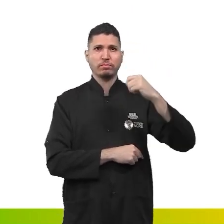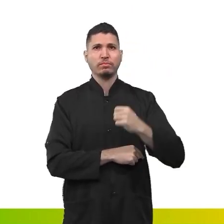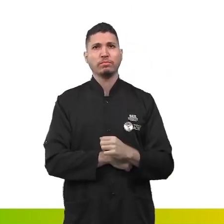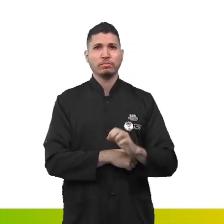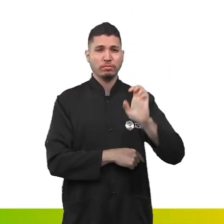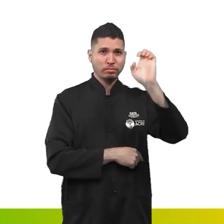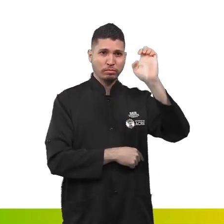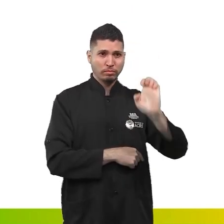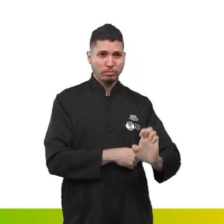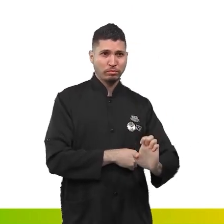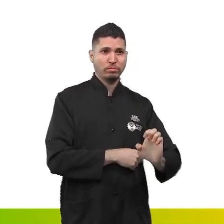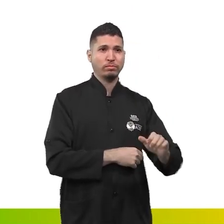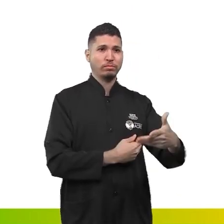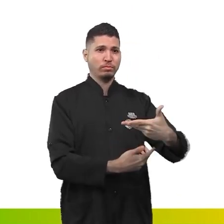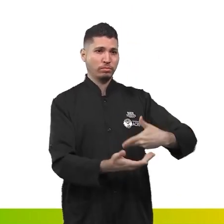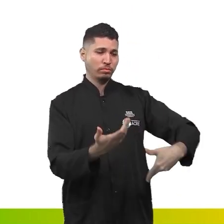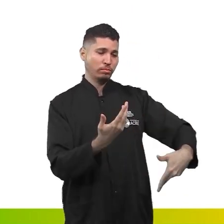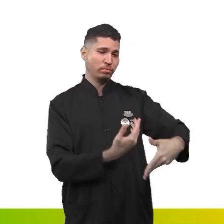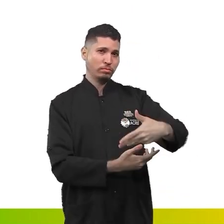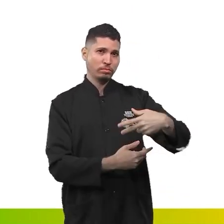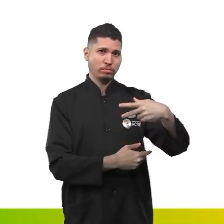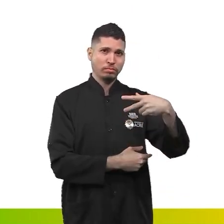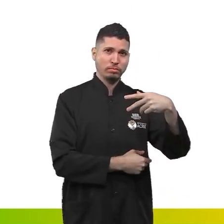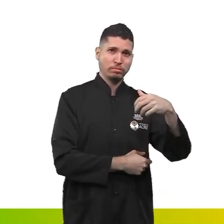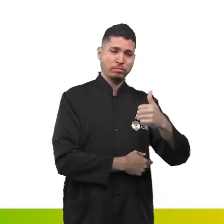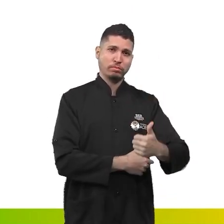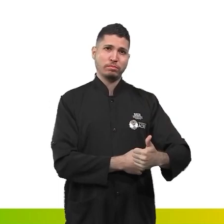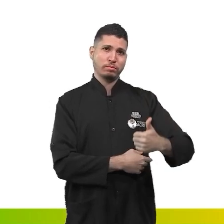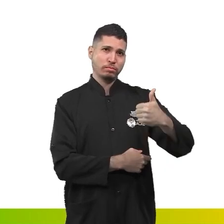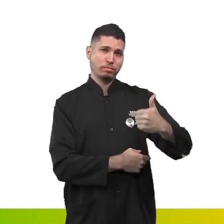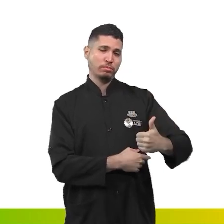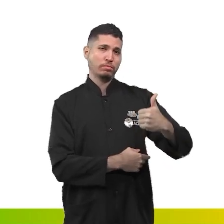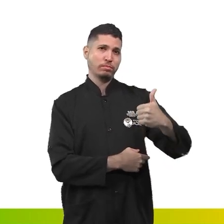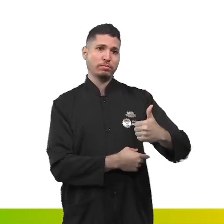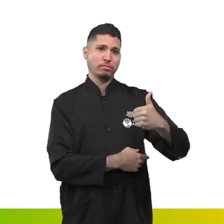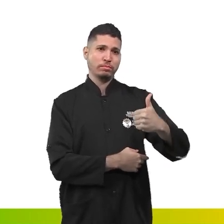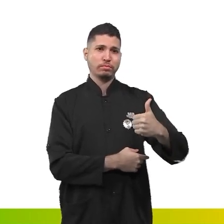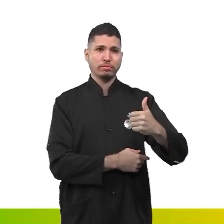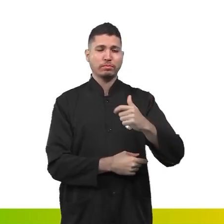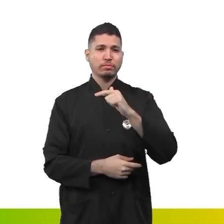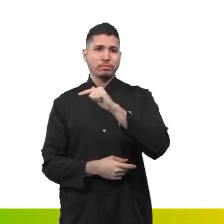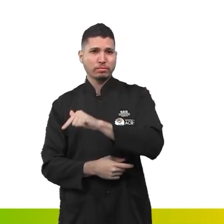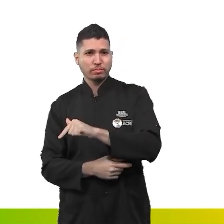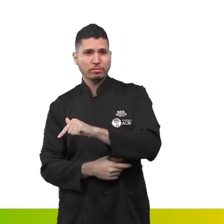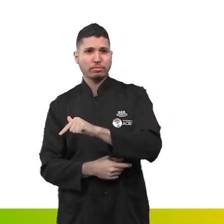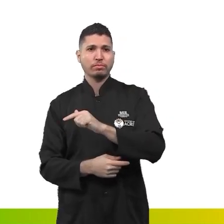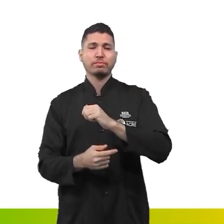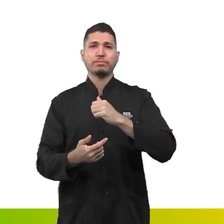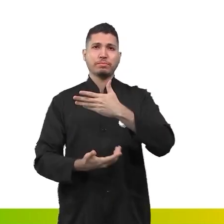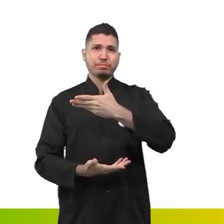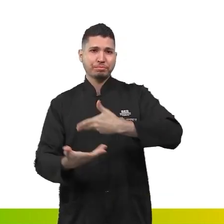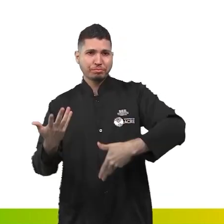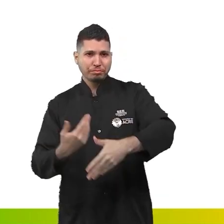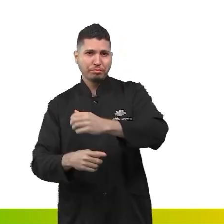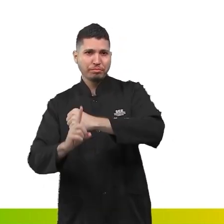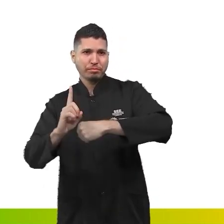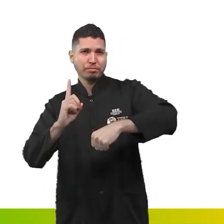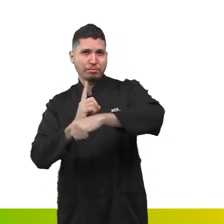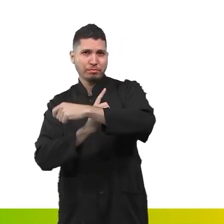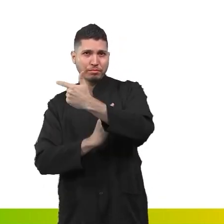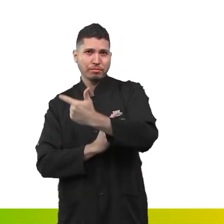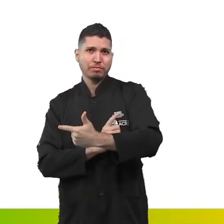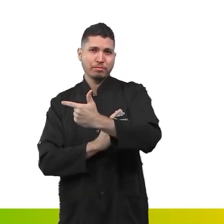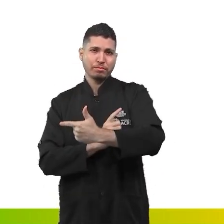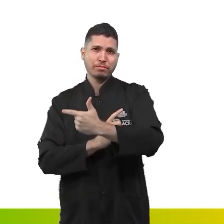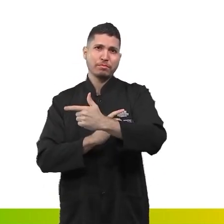esquerdo socialização primária e do lado direito a socialização